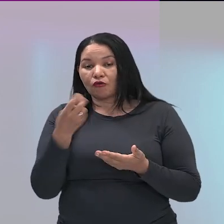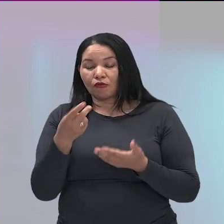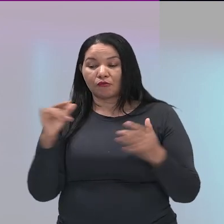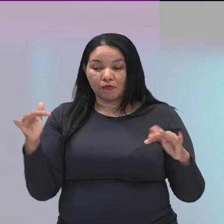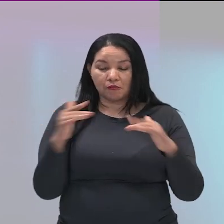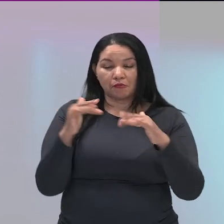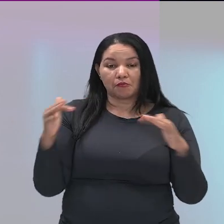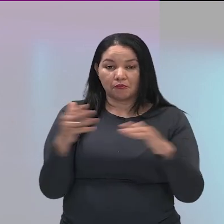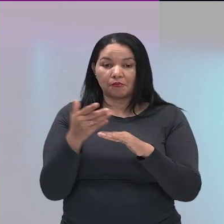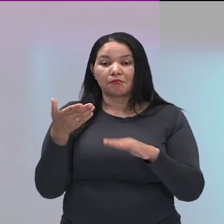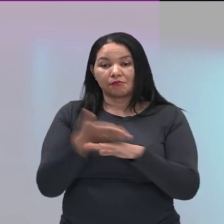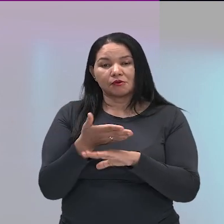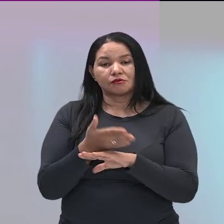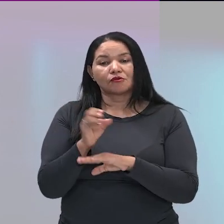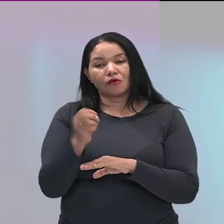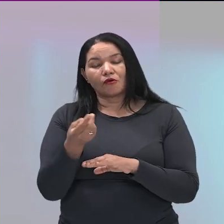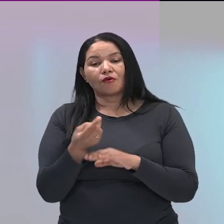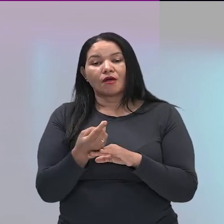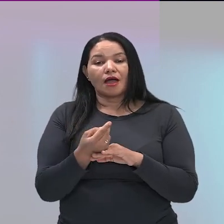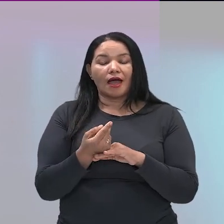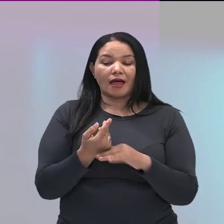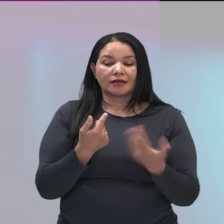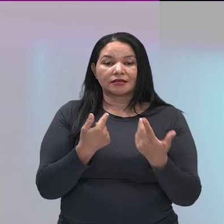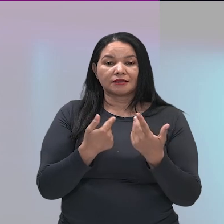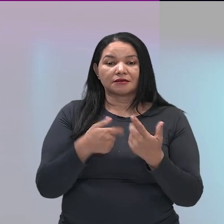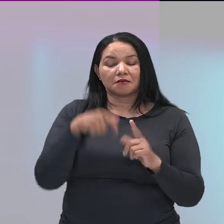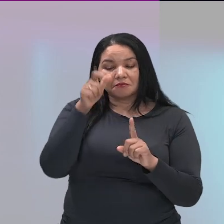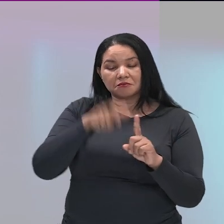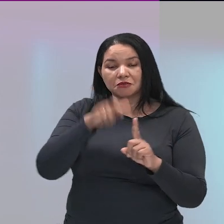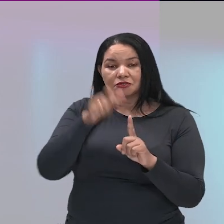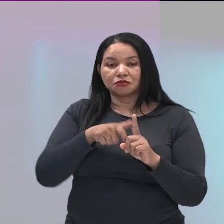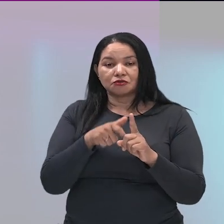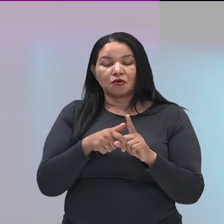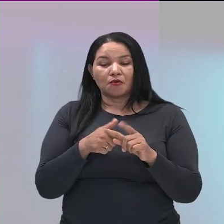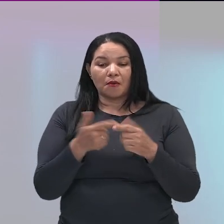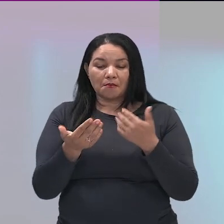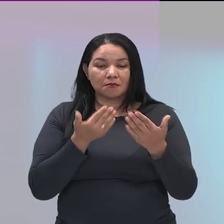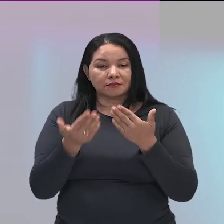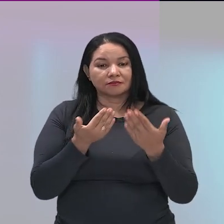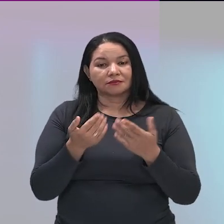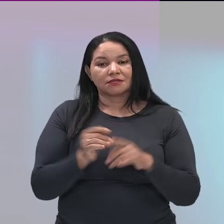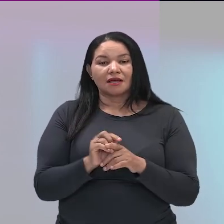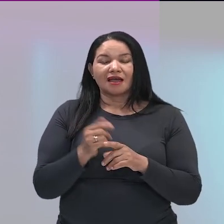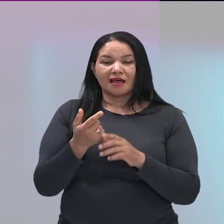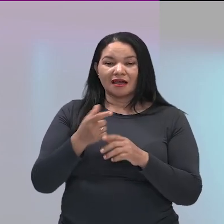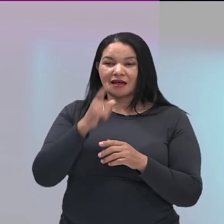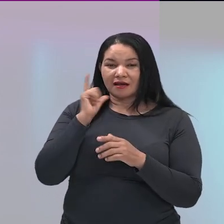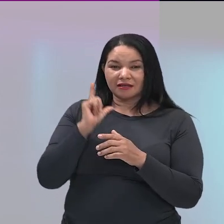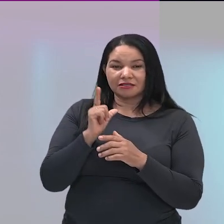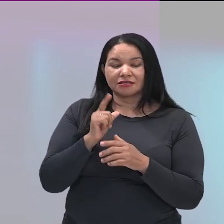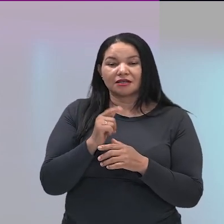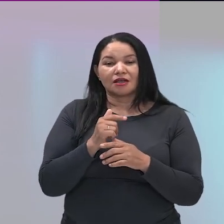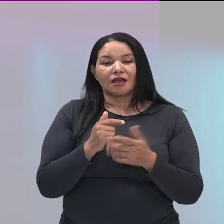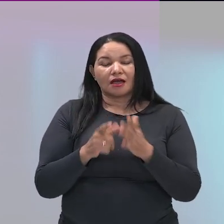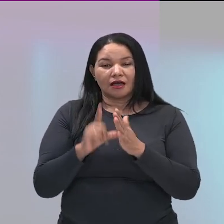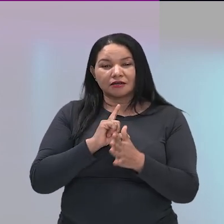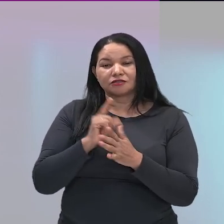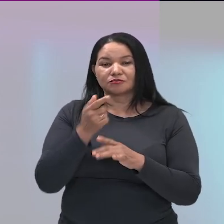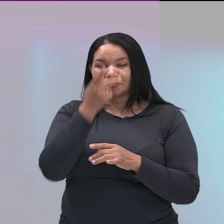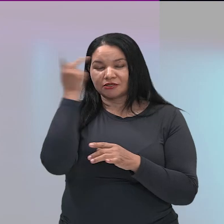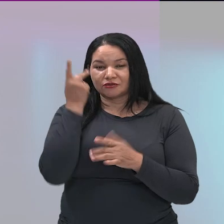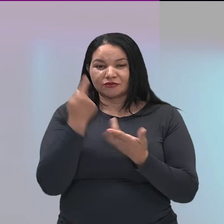interagia com o artista? Porque, antigamente, as peças teatrais, o público ficava sentado lá, os atores dentro